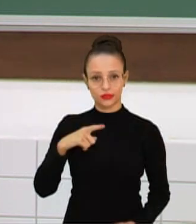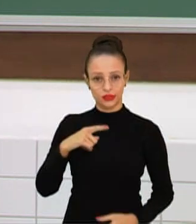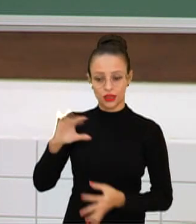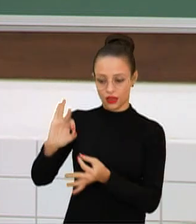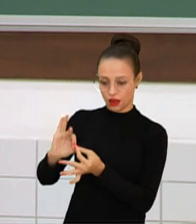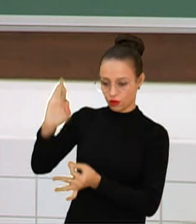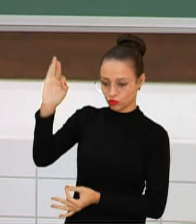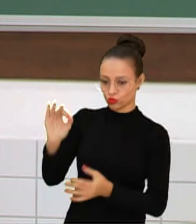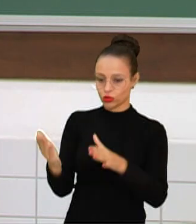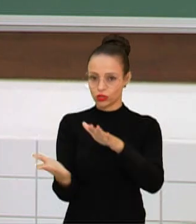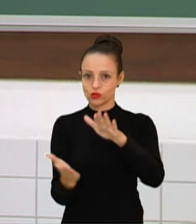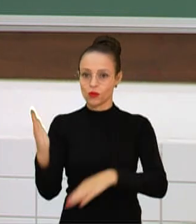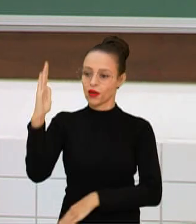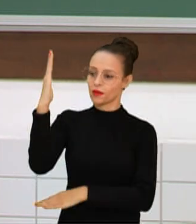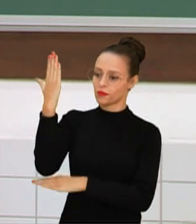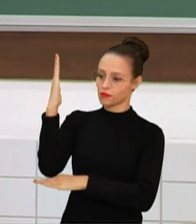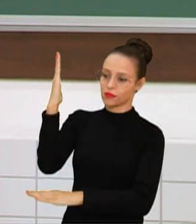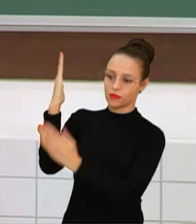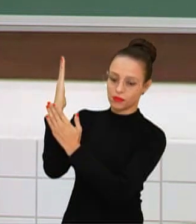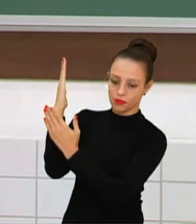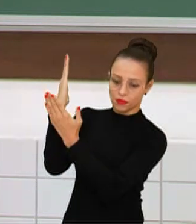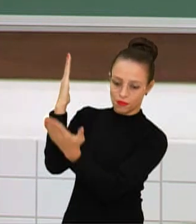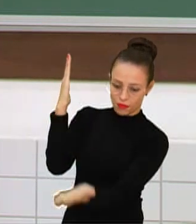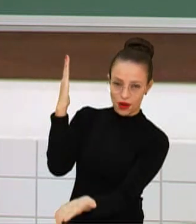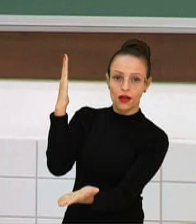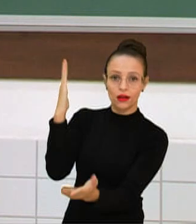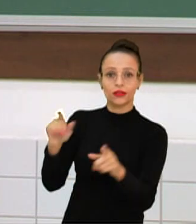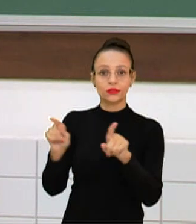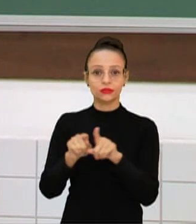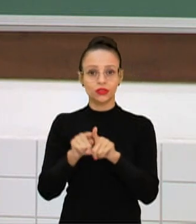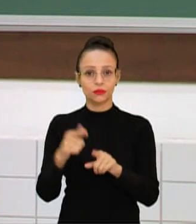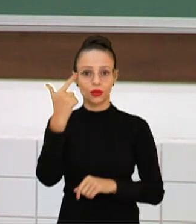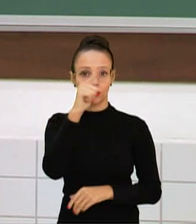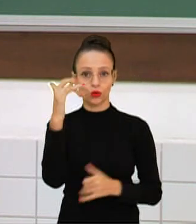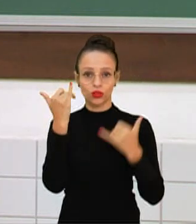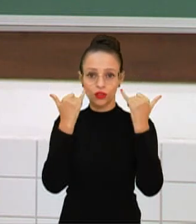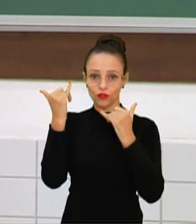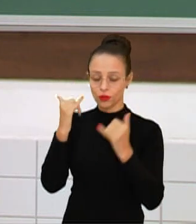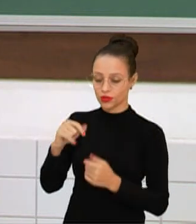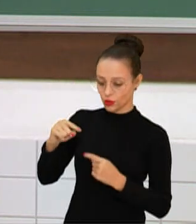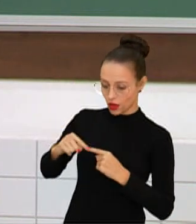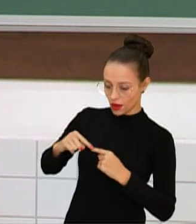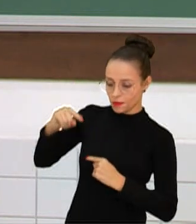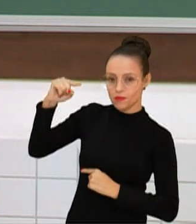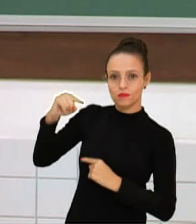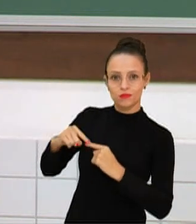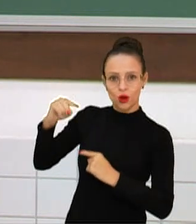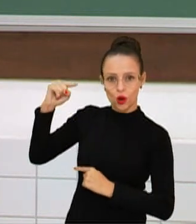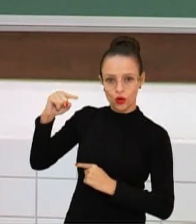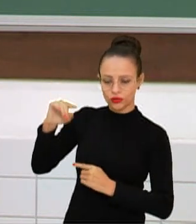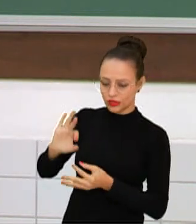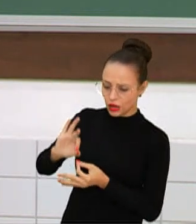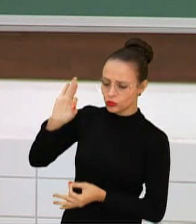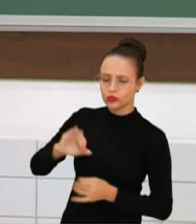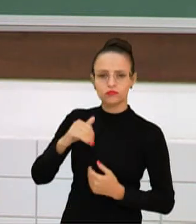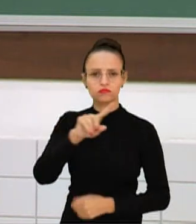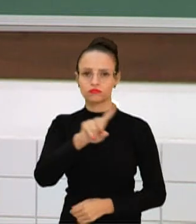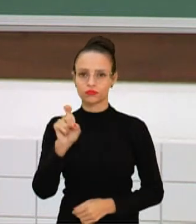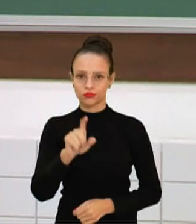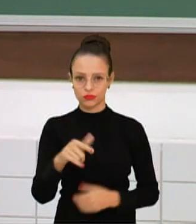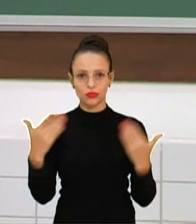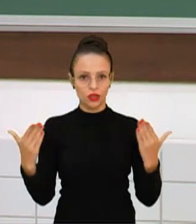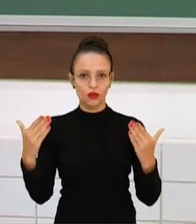sombra da barra de metal e temos uma informação que é a sombra do poste. Queremos a altura. Então, vamos montar a